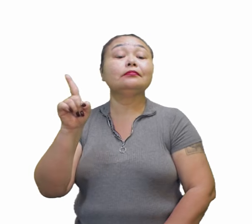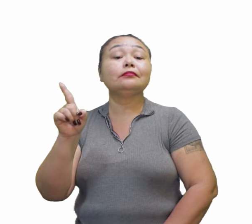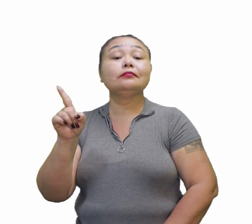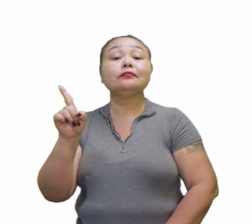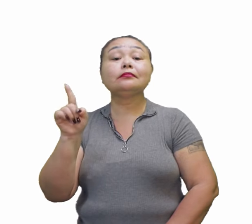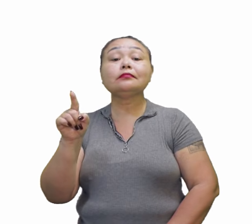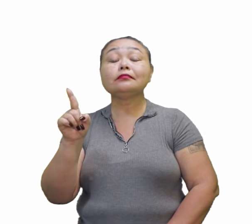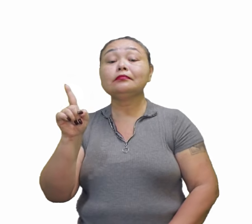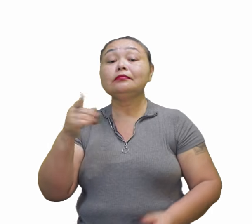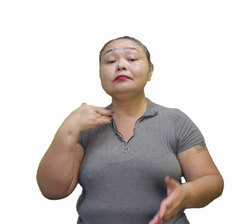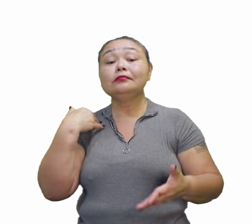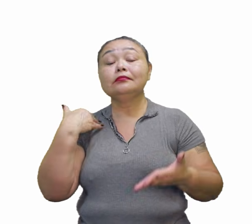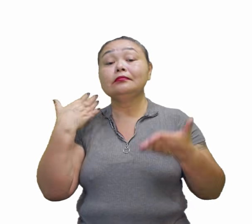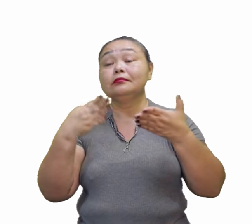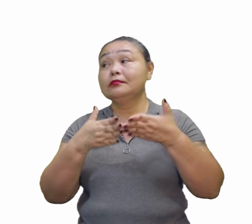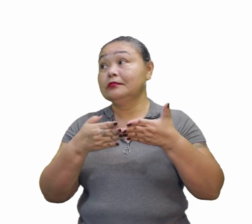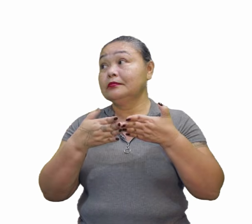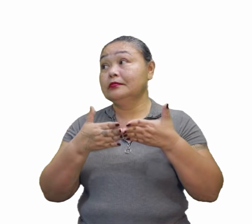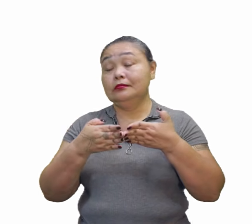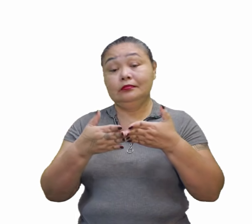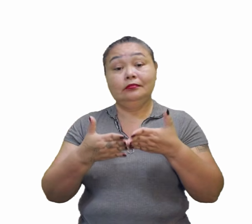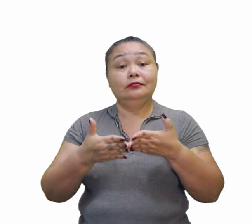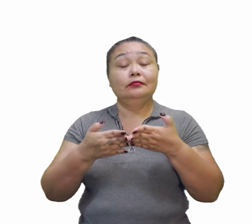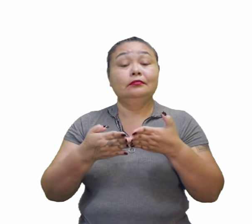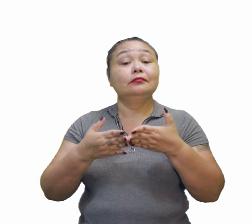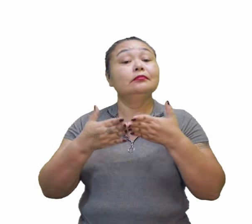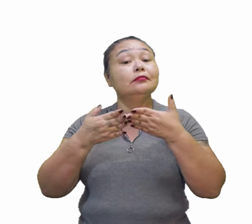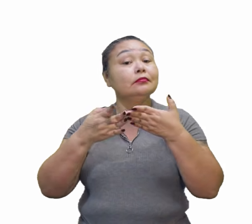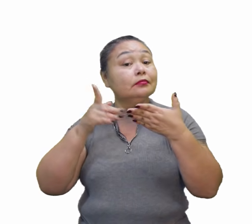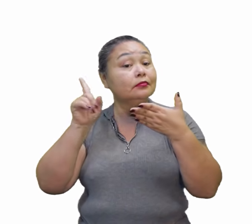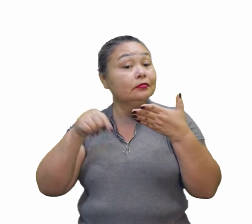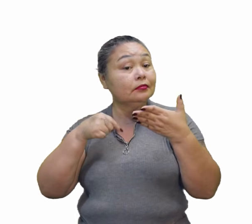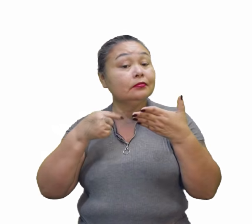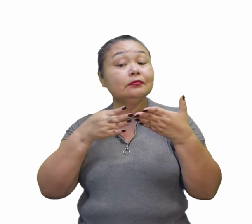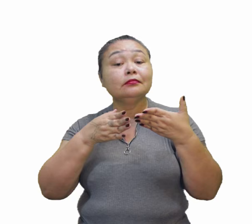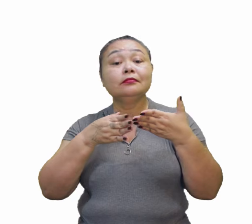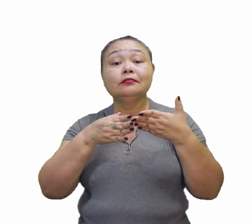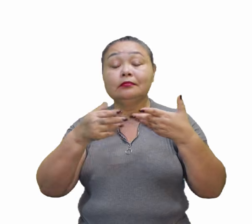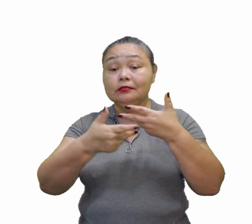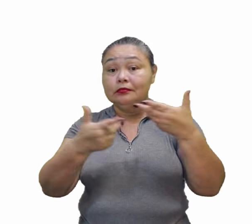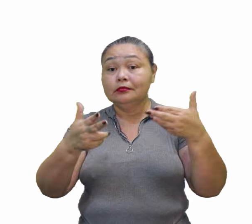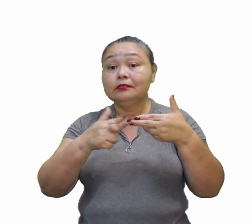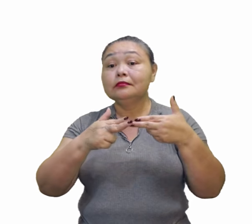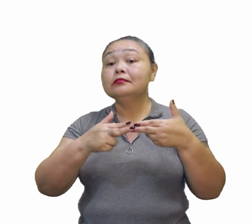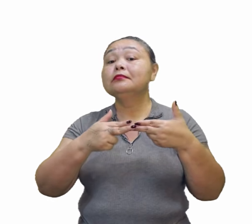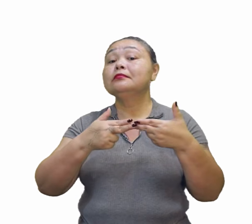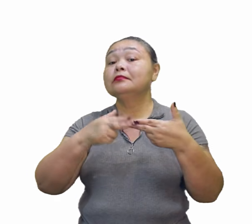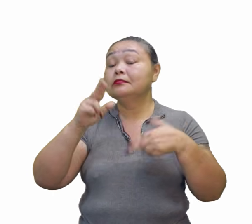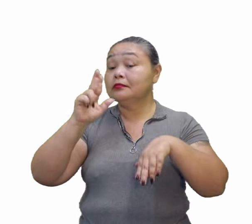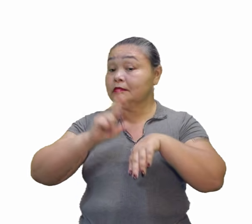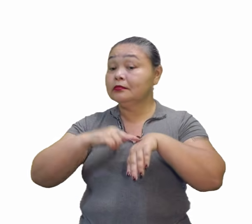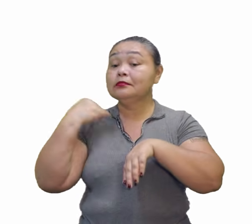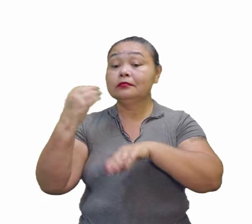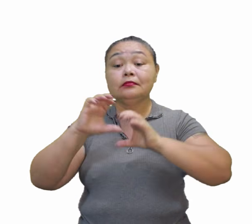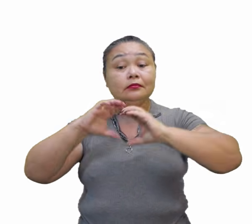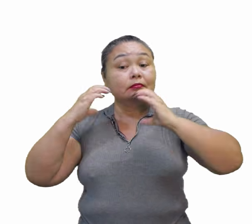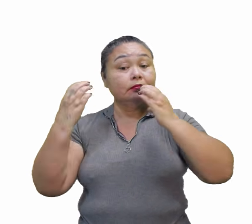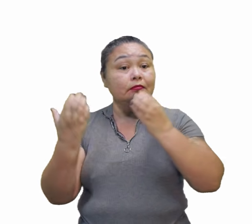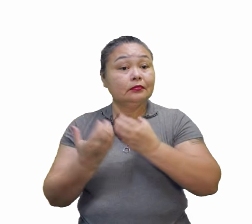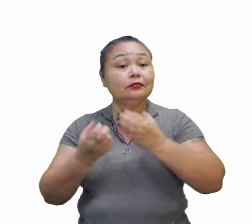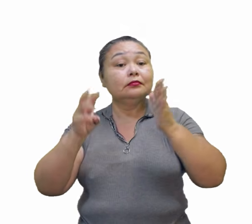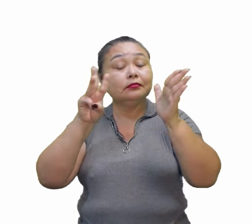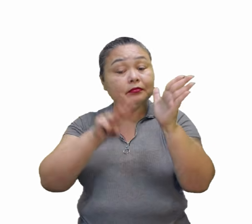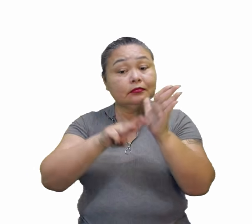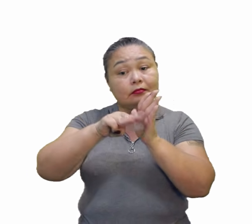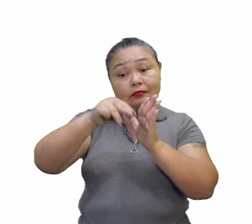assim: o transporte fluvial é essencial para muitas comunidades ribeirinhas da região